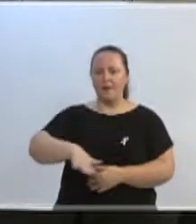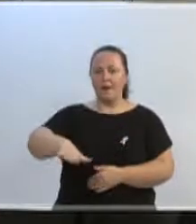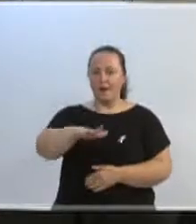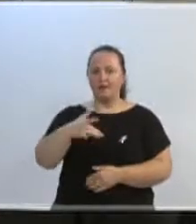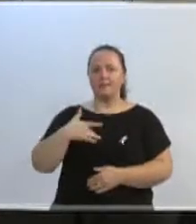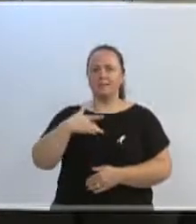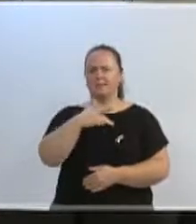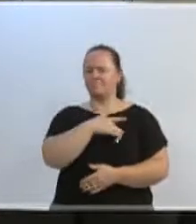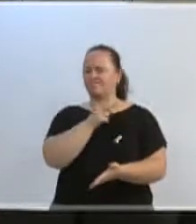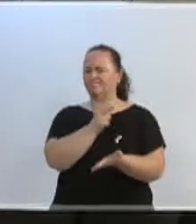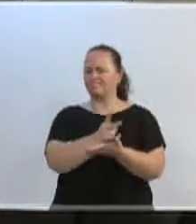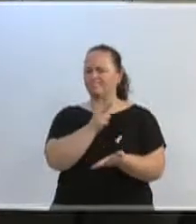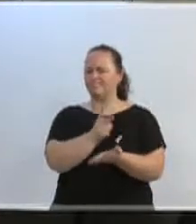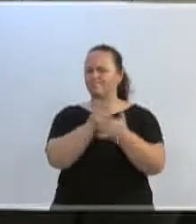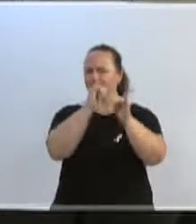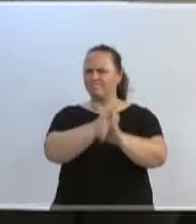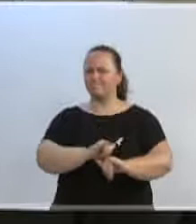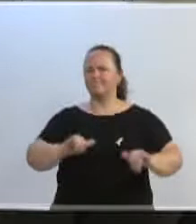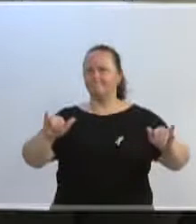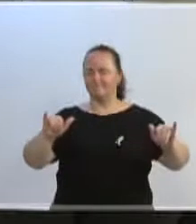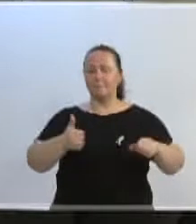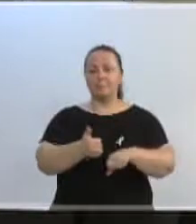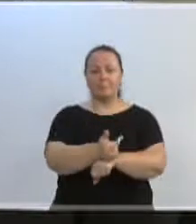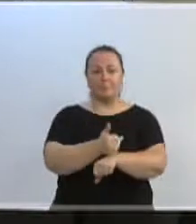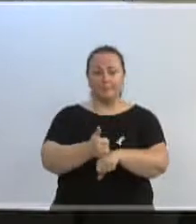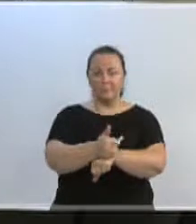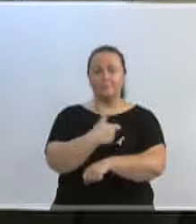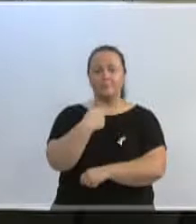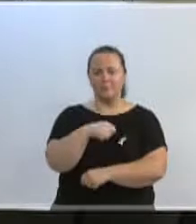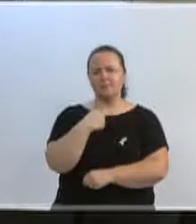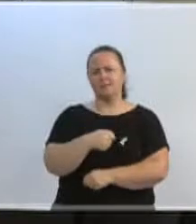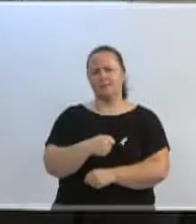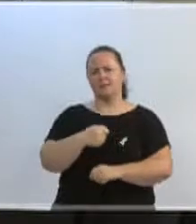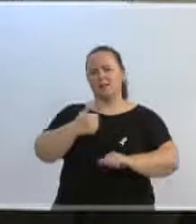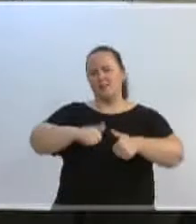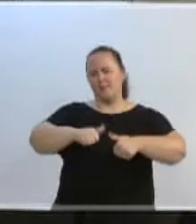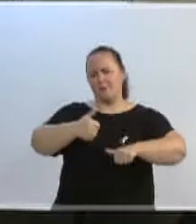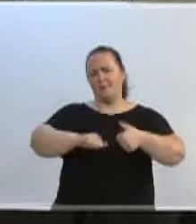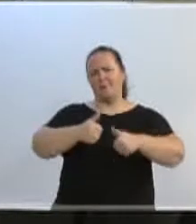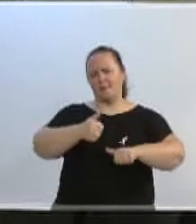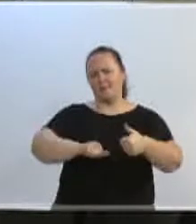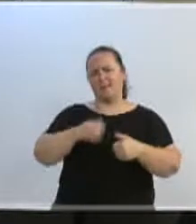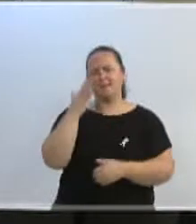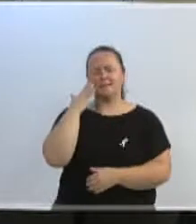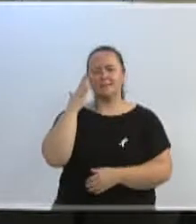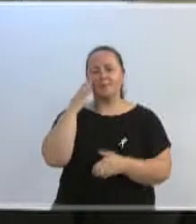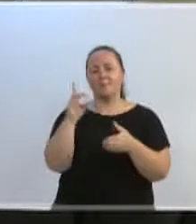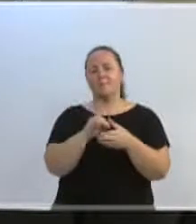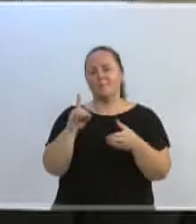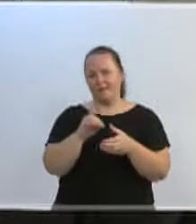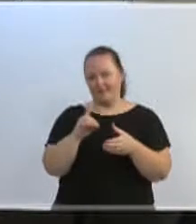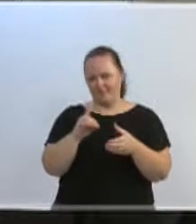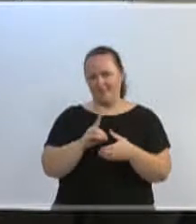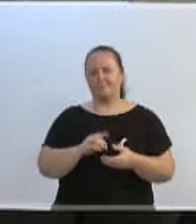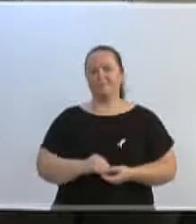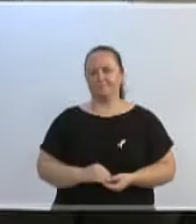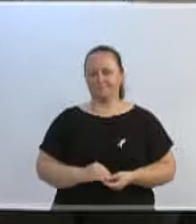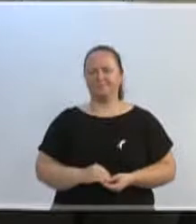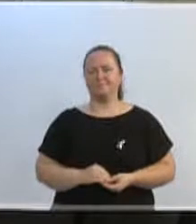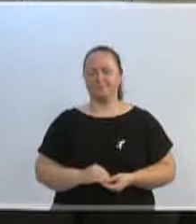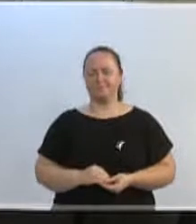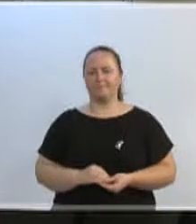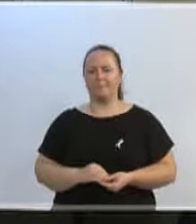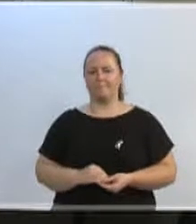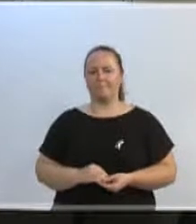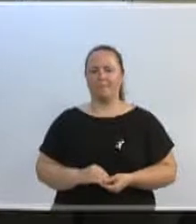falo sempre. Os profissionais, eles têm que ser um pouco qualificados no atendimento. A acessibilidade também,